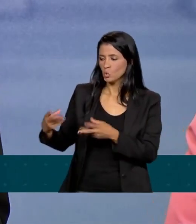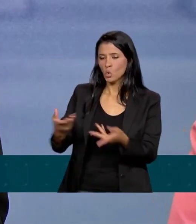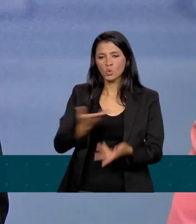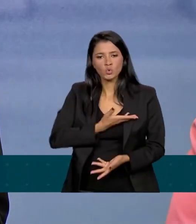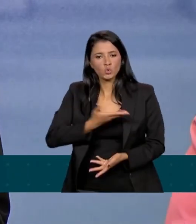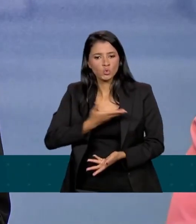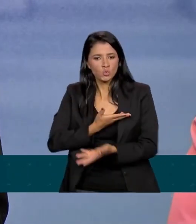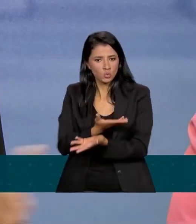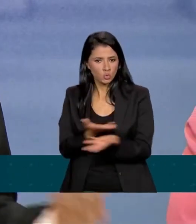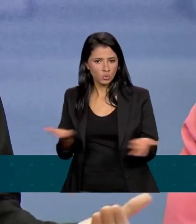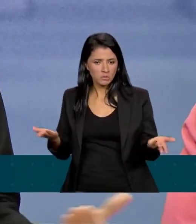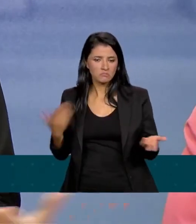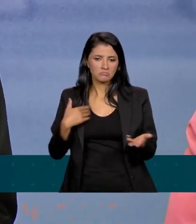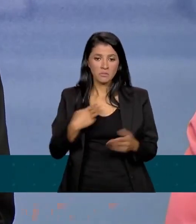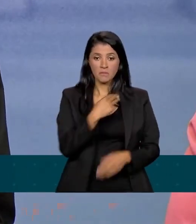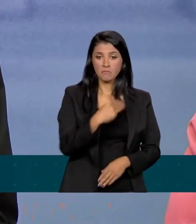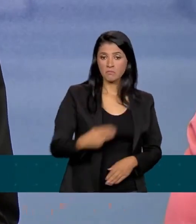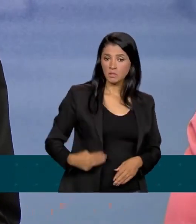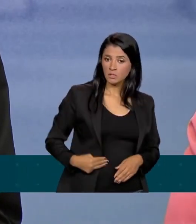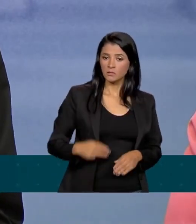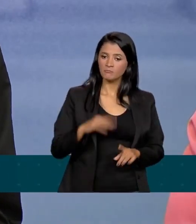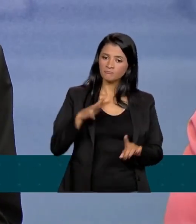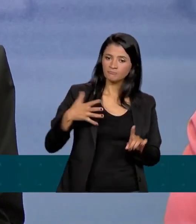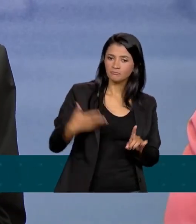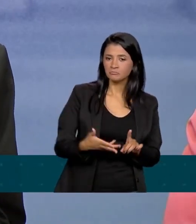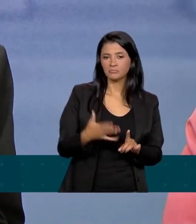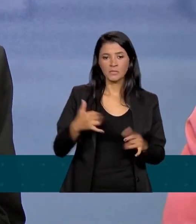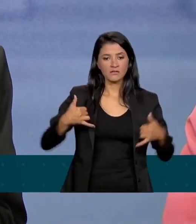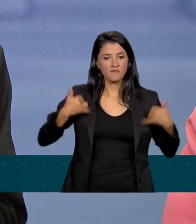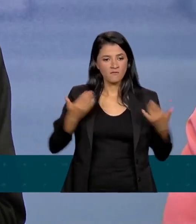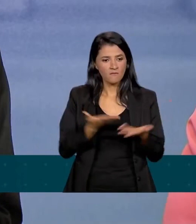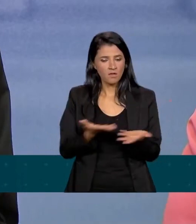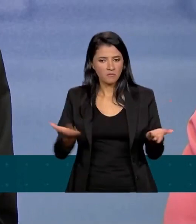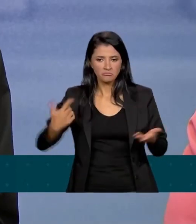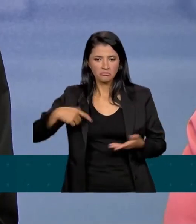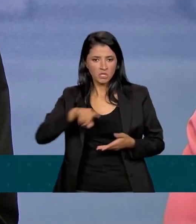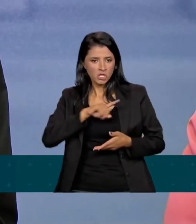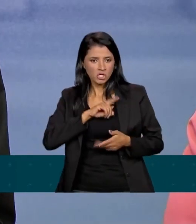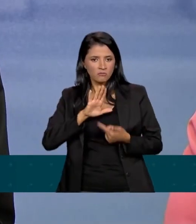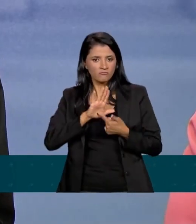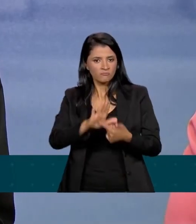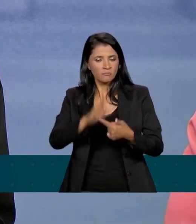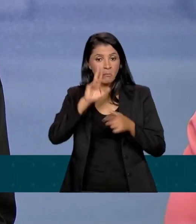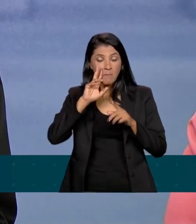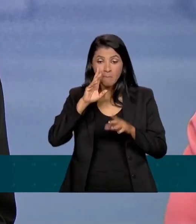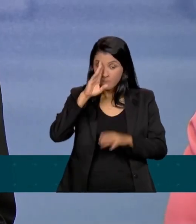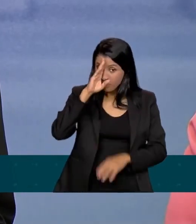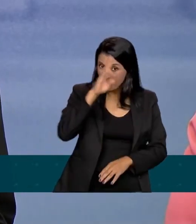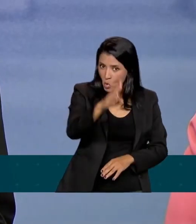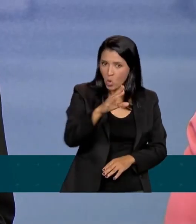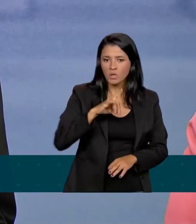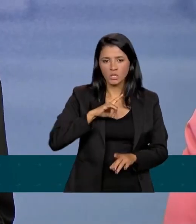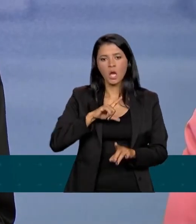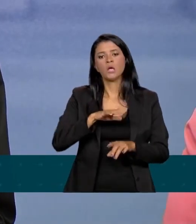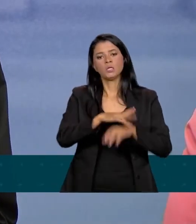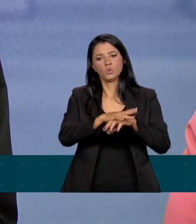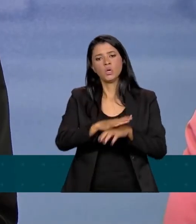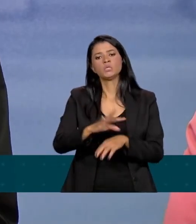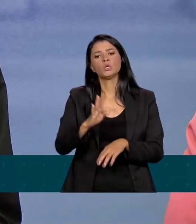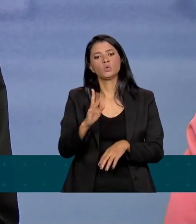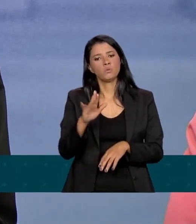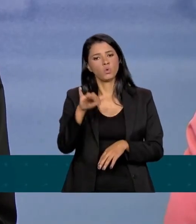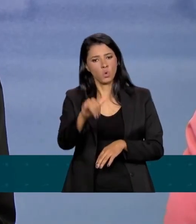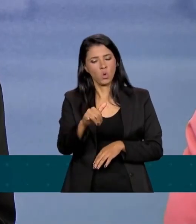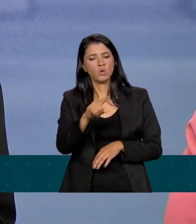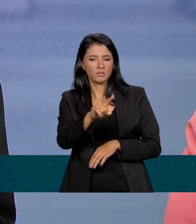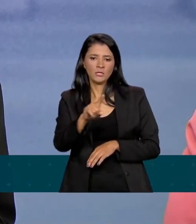colegas e a ministra prestigiando um evento em que a gente coloca a tuberculose como uma prioridade de governo, é